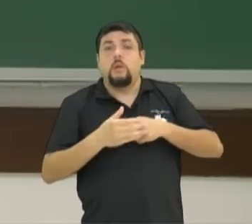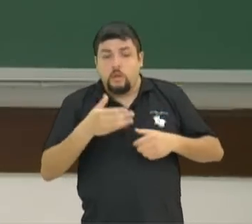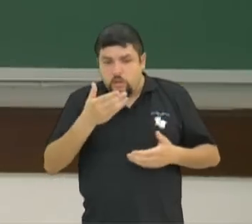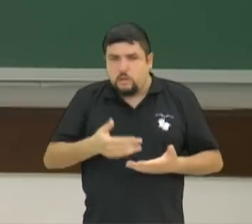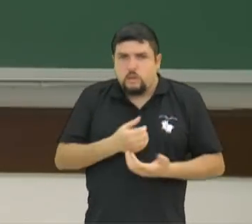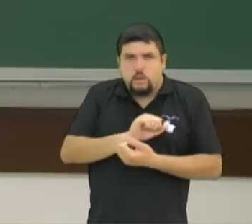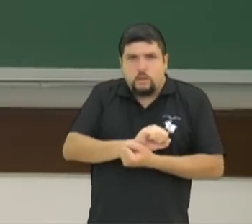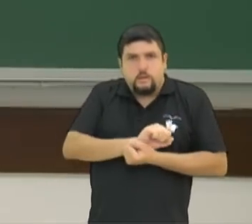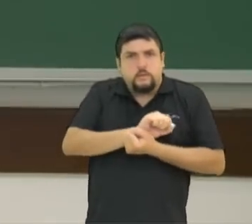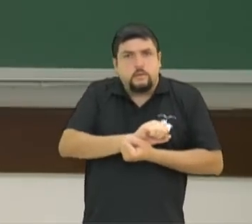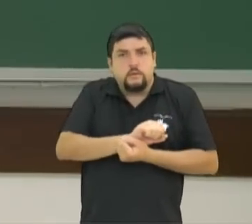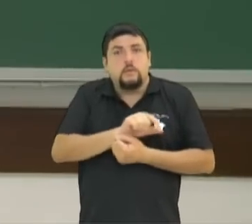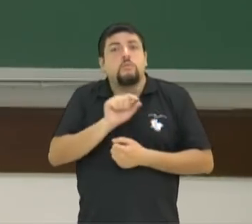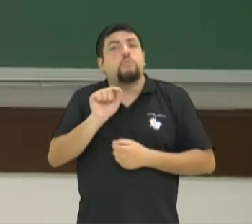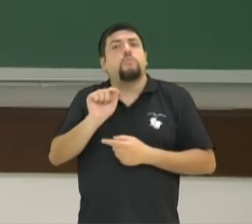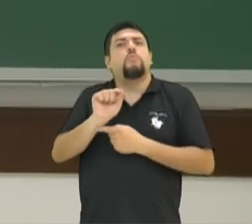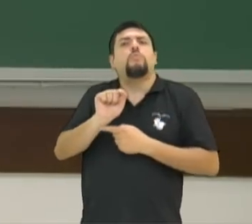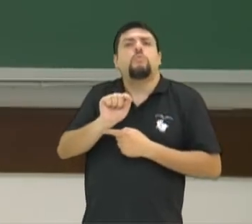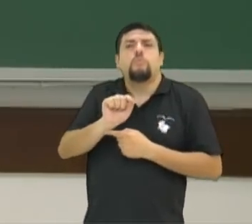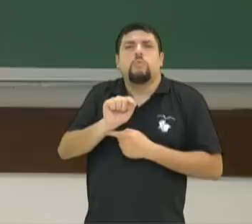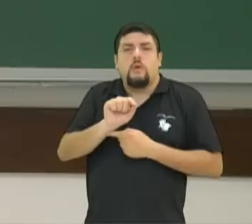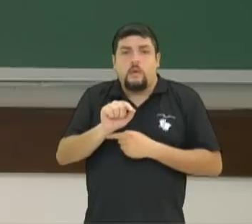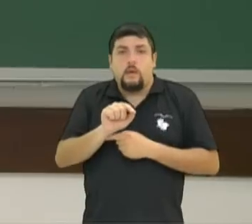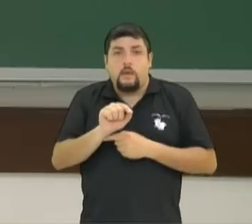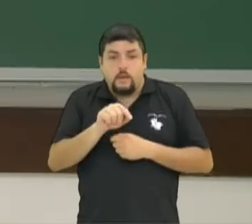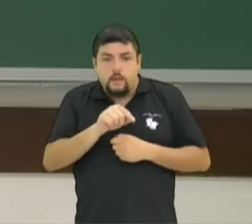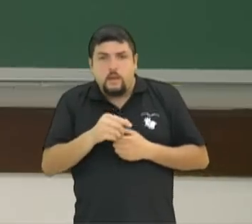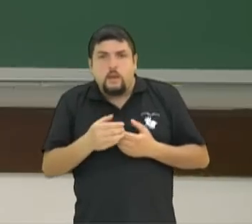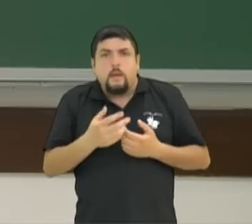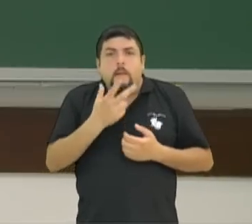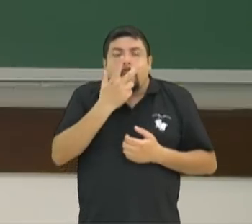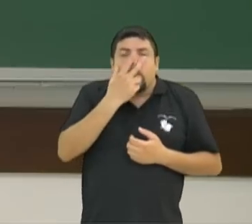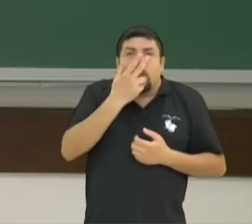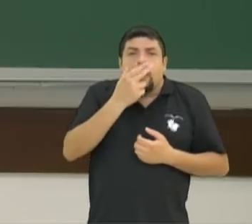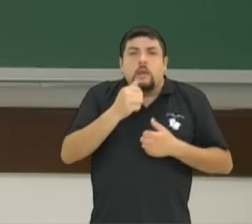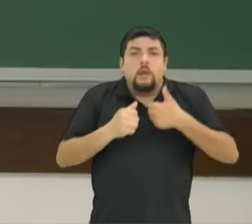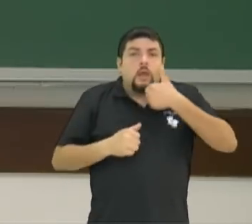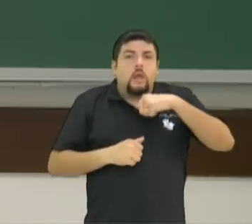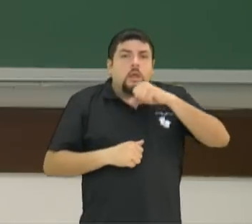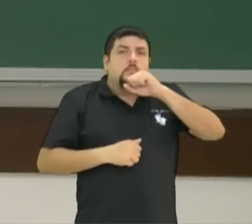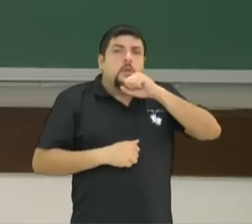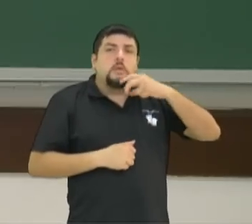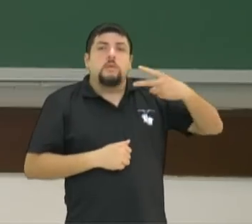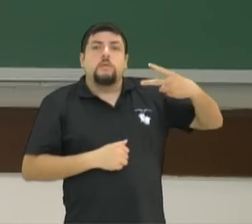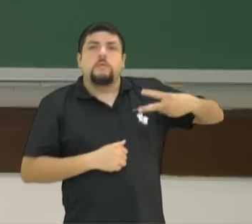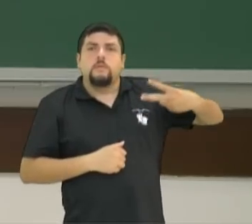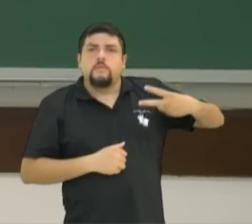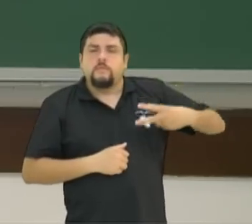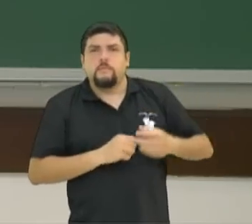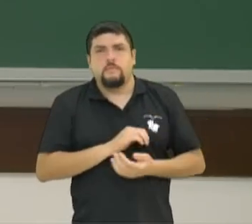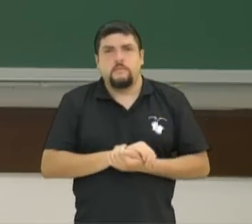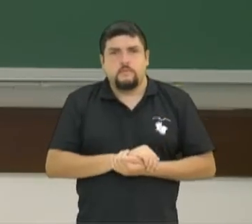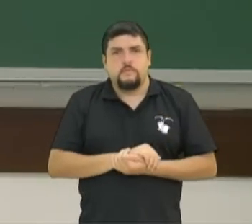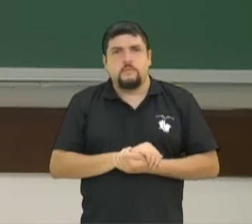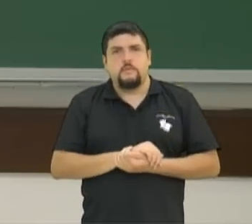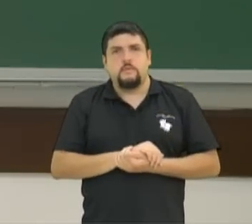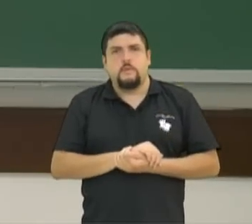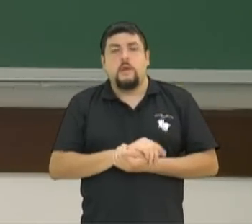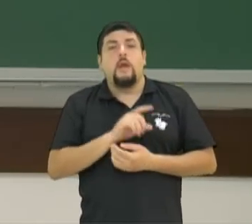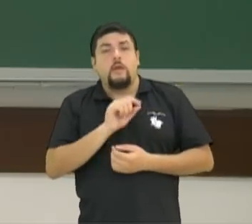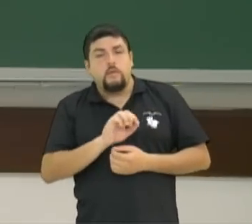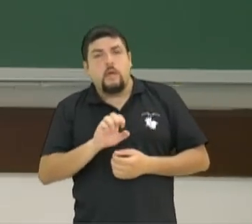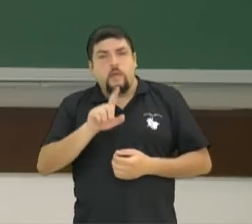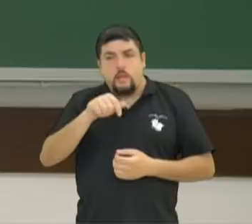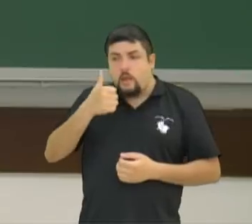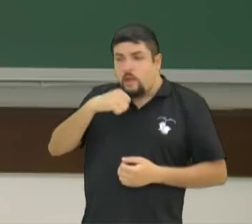escrava, ela acabava se tornando, se convertendo como uma segunda mãe, como vai ficar conhecido como as mães pretas,